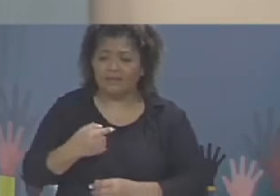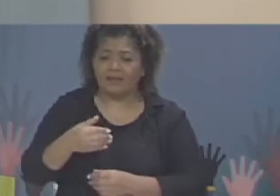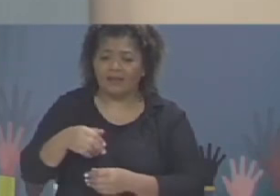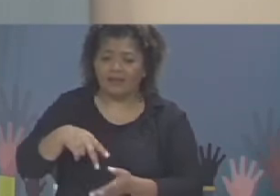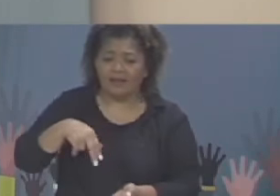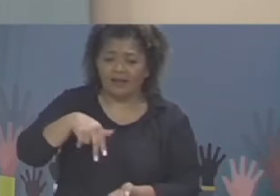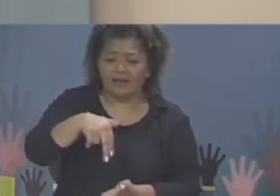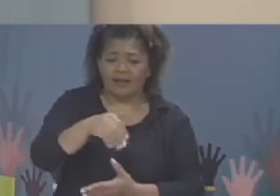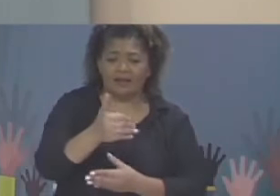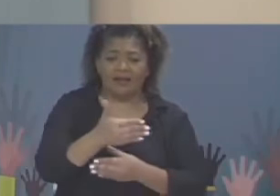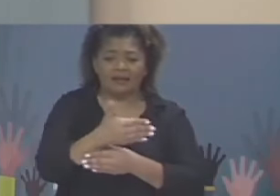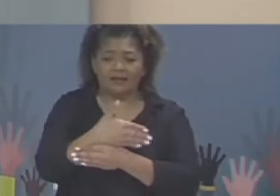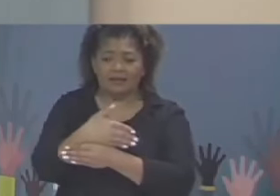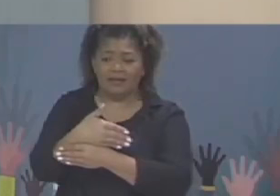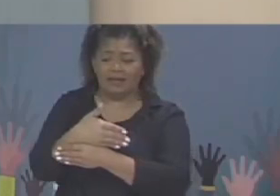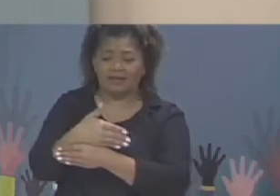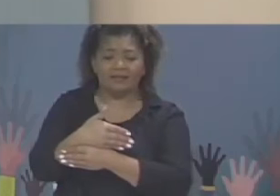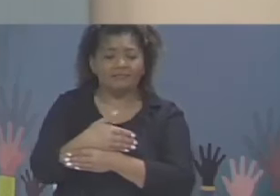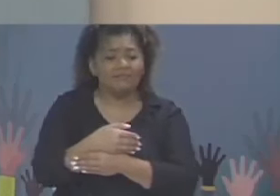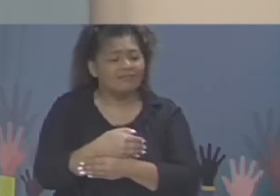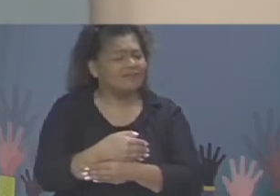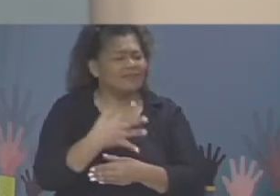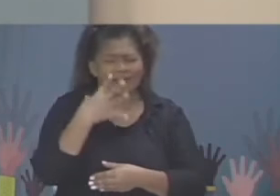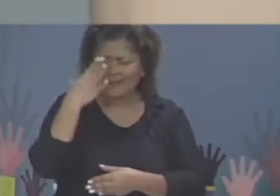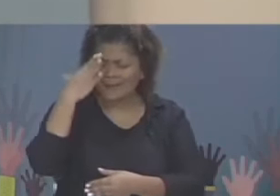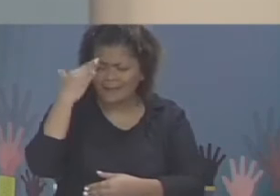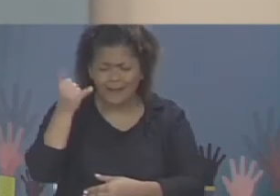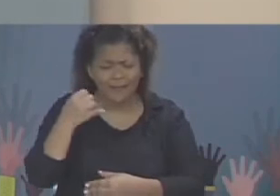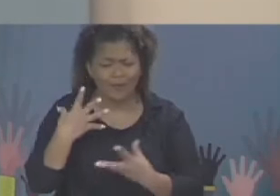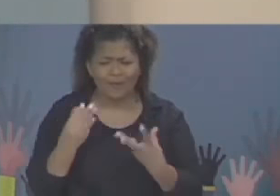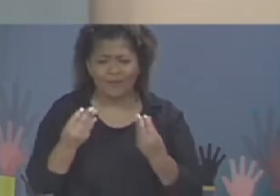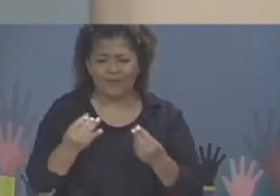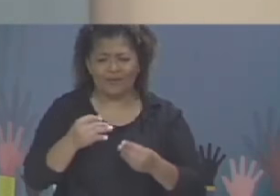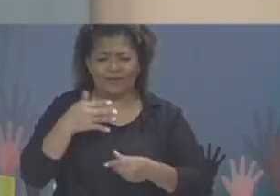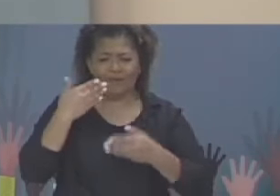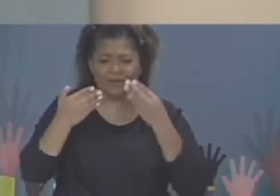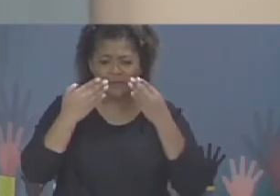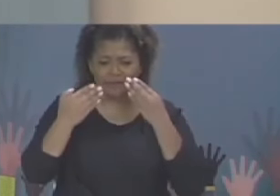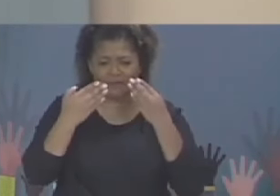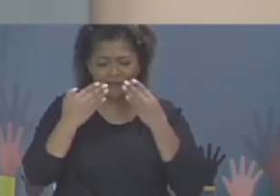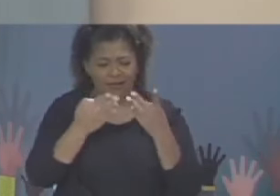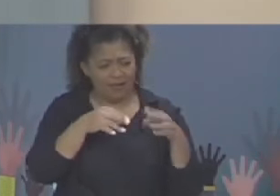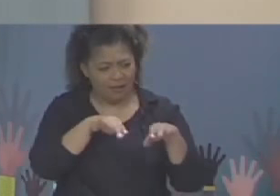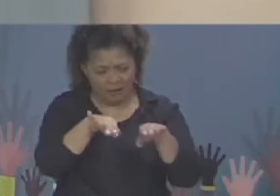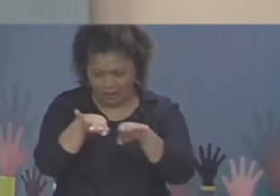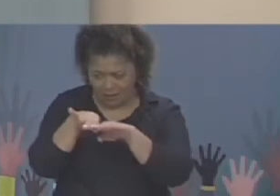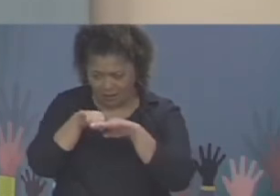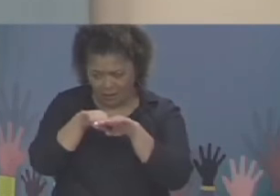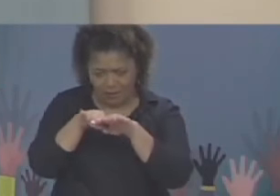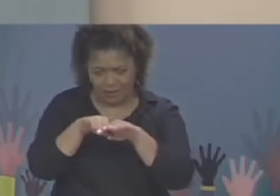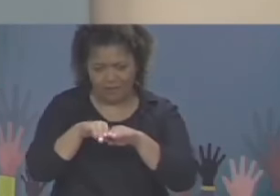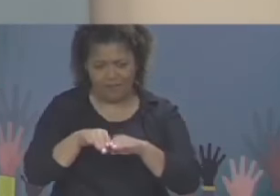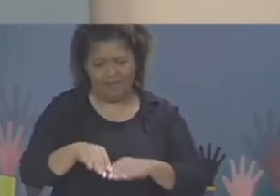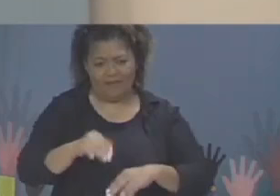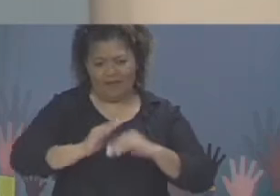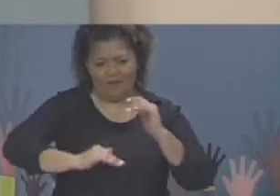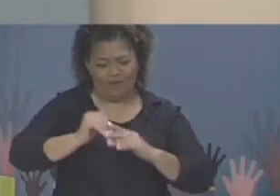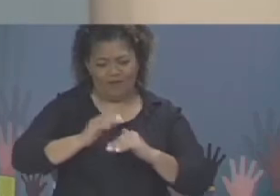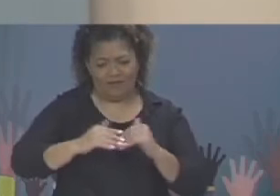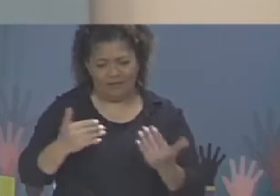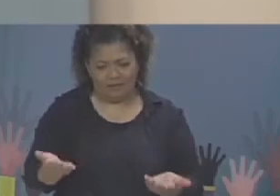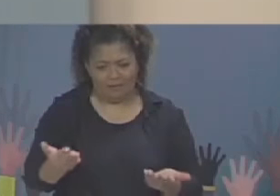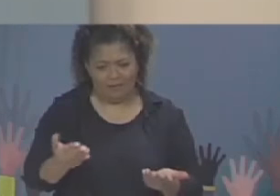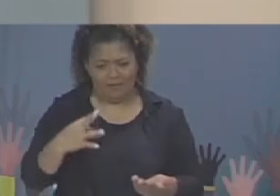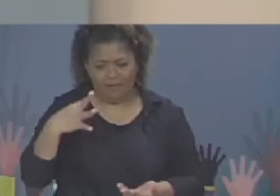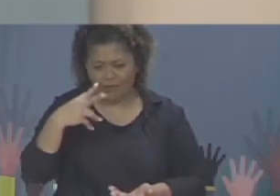que o taxista sabe tão bem psicologia quanto nós. Na verdade, nós enfraquecemos a nossa categoria ao passo que rejeitamos o método científico, e a